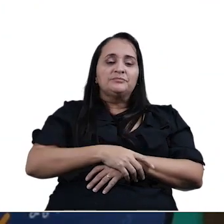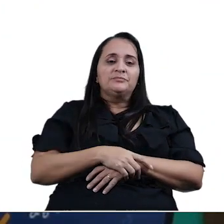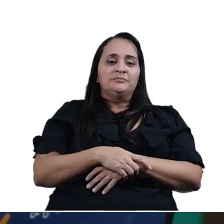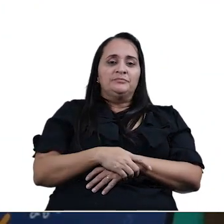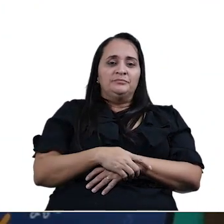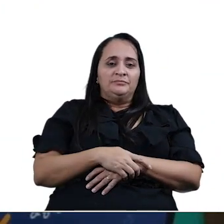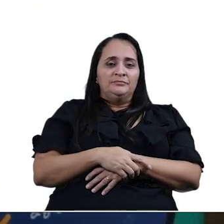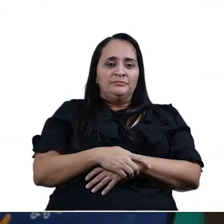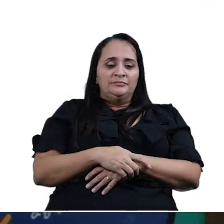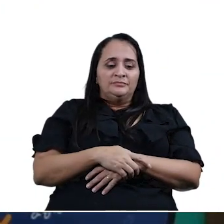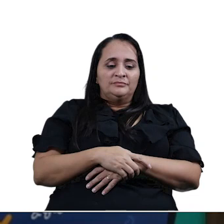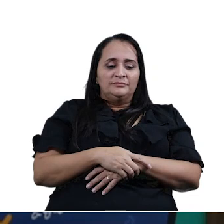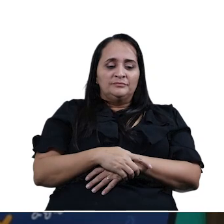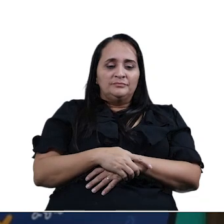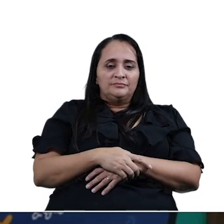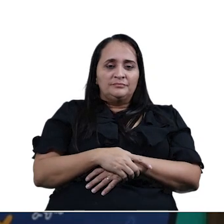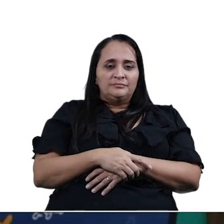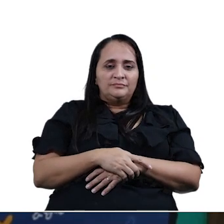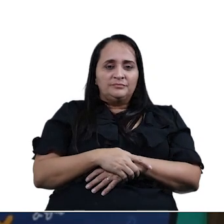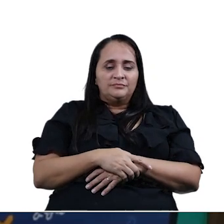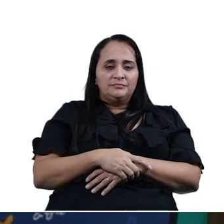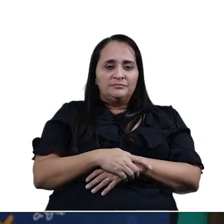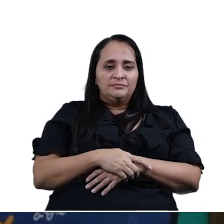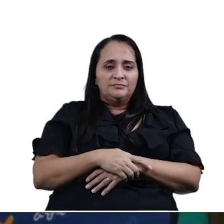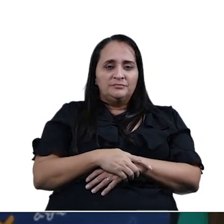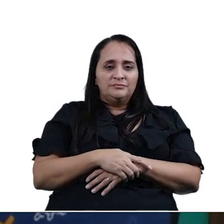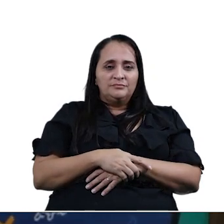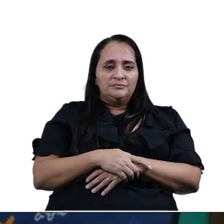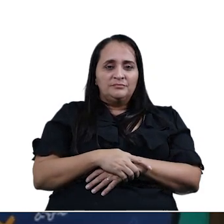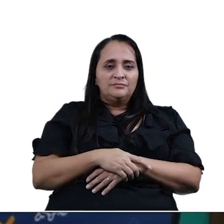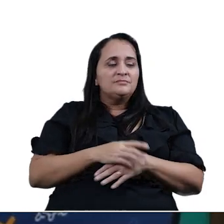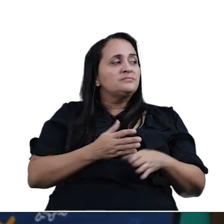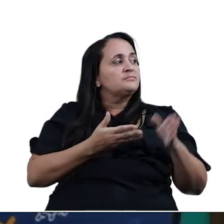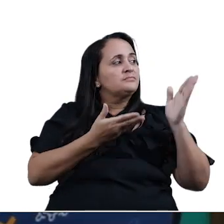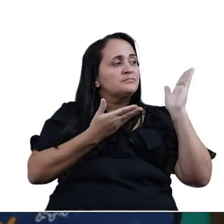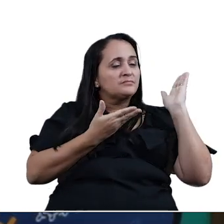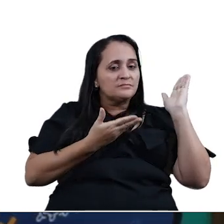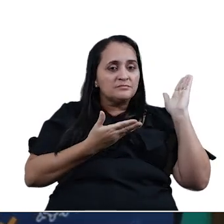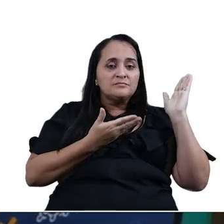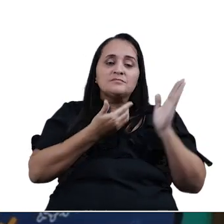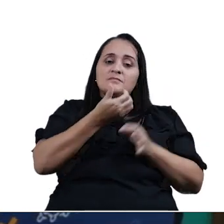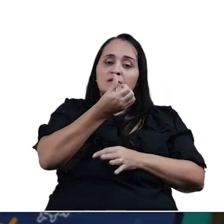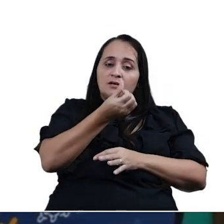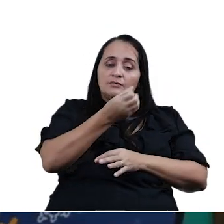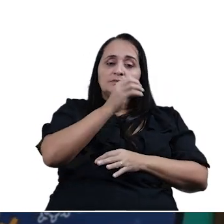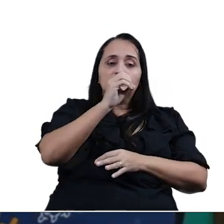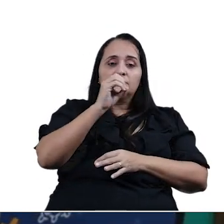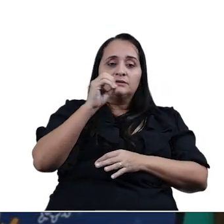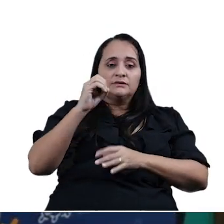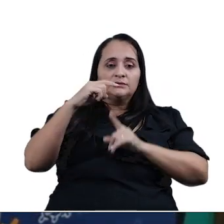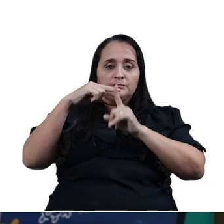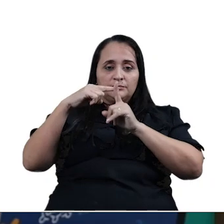mais 30 mais 8. Não é isso que tá lá? Vai ser assim,